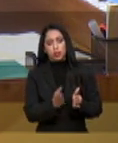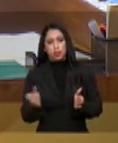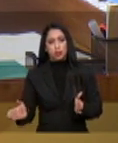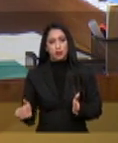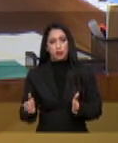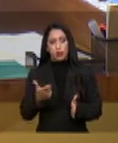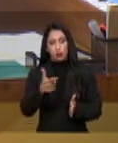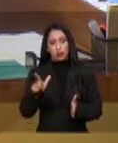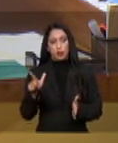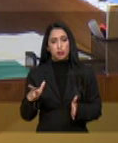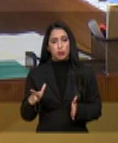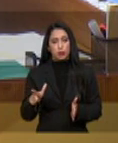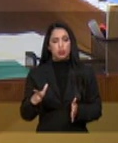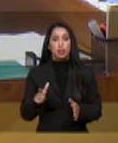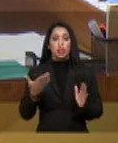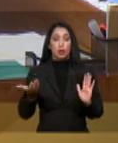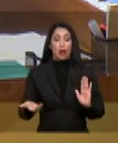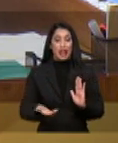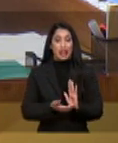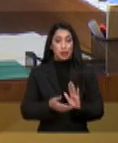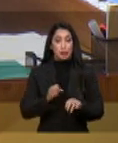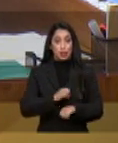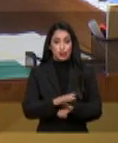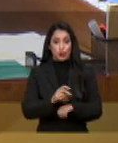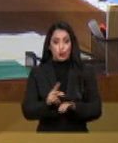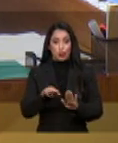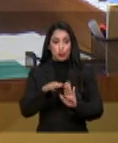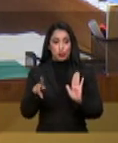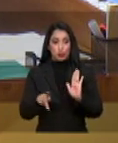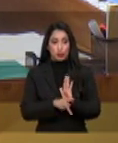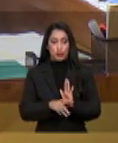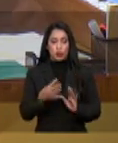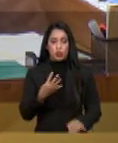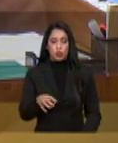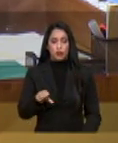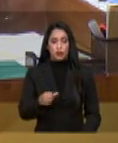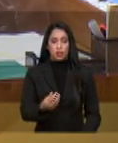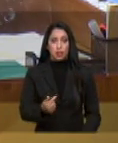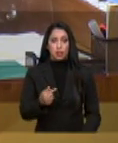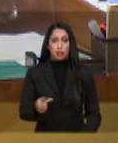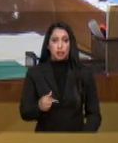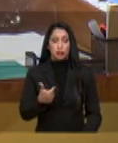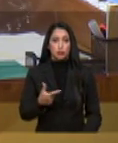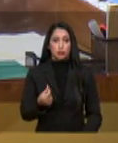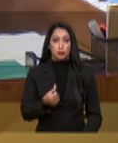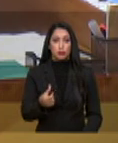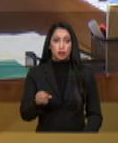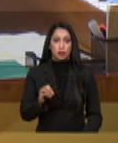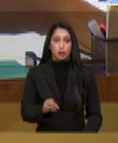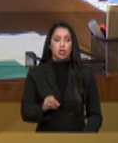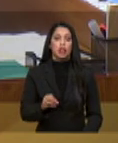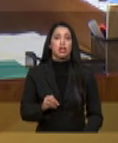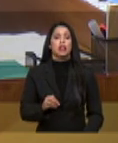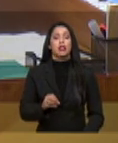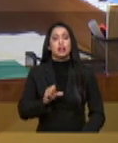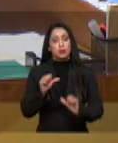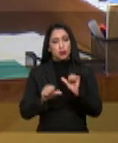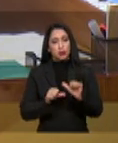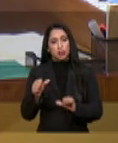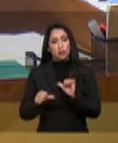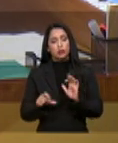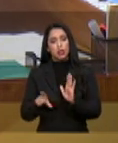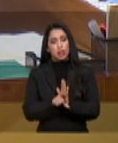dos Deputados tão somente informou que a medida provisória 497, de 2010, convertida na Lei 12.350, de 2010,